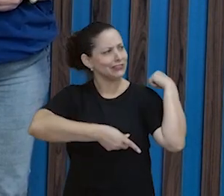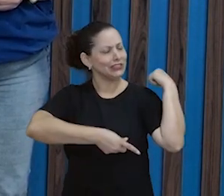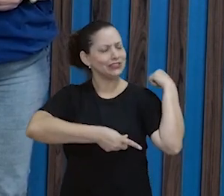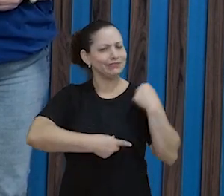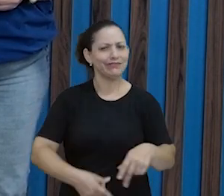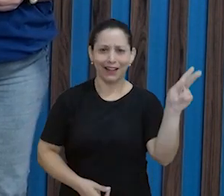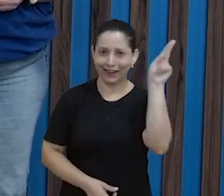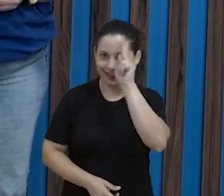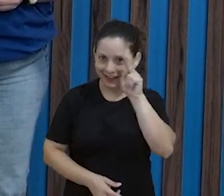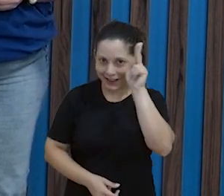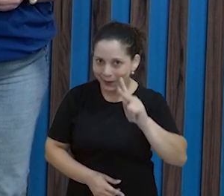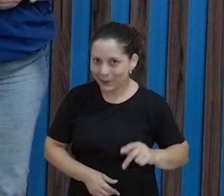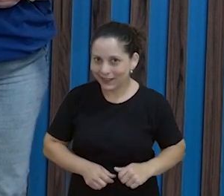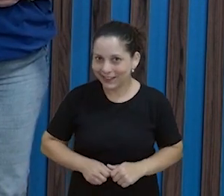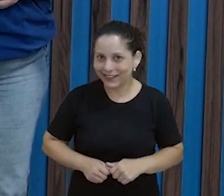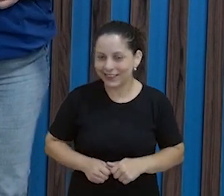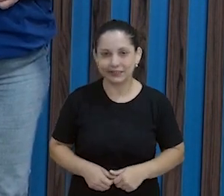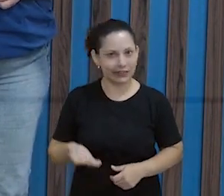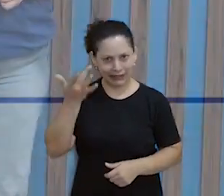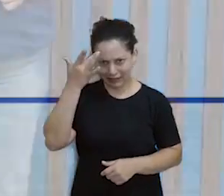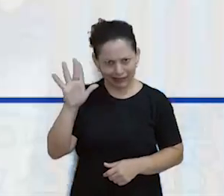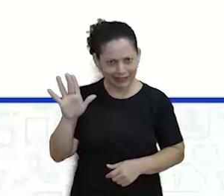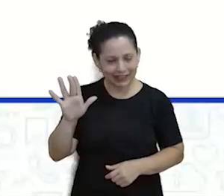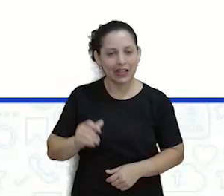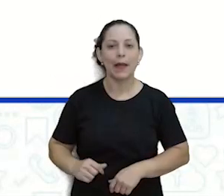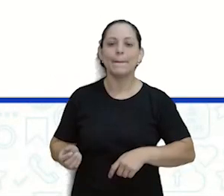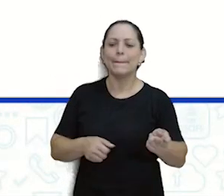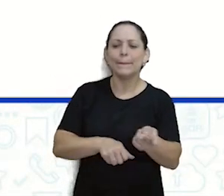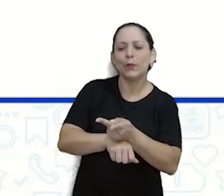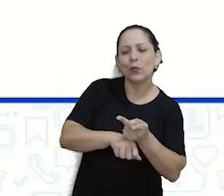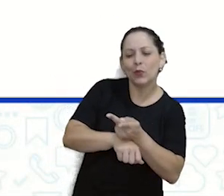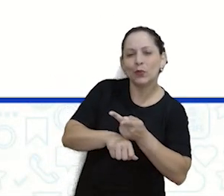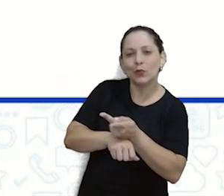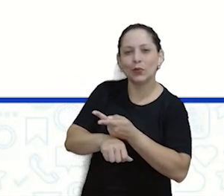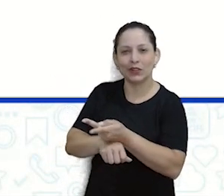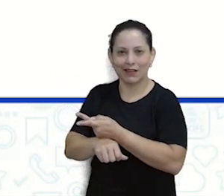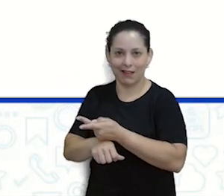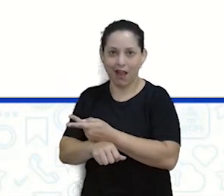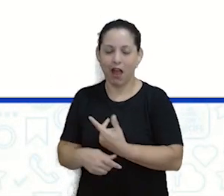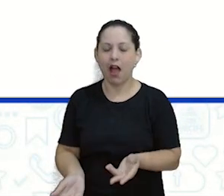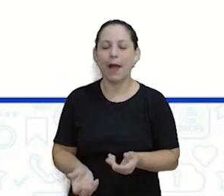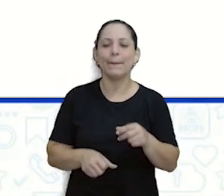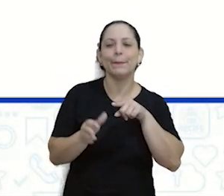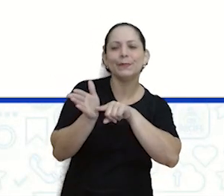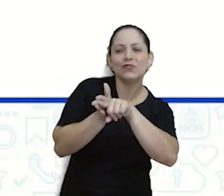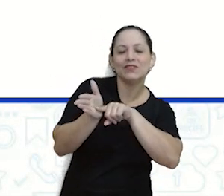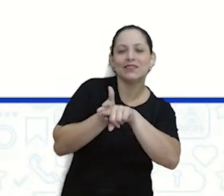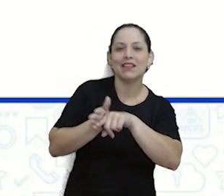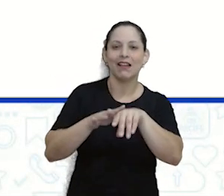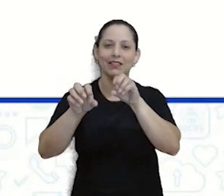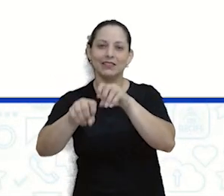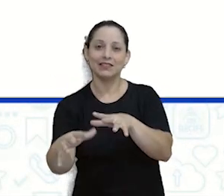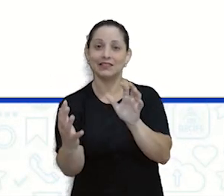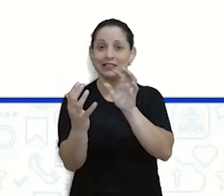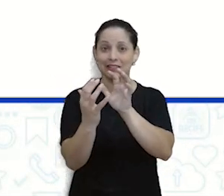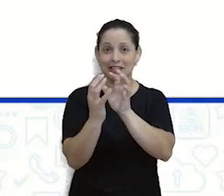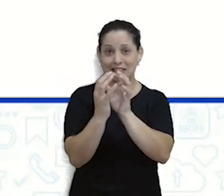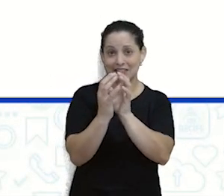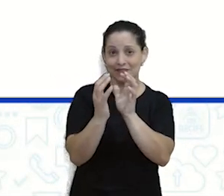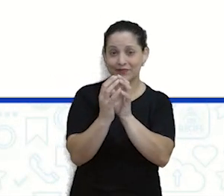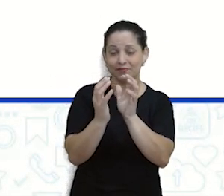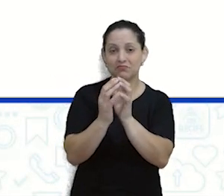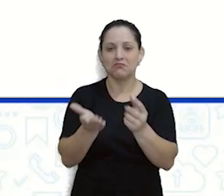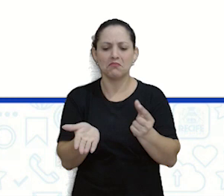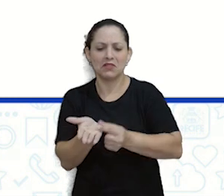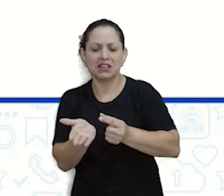lembram? Quem não lembra, dá uma olhadinha lá, né, no Educa Recife, tá certo, gente? Quem pode acessar o aplicativo,